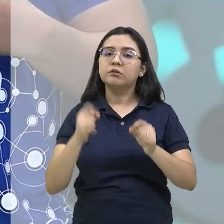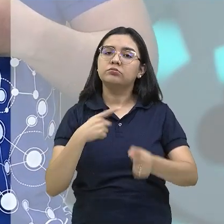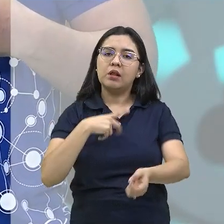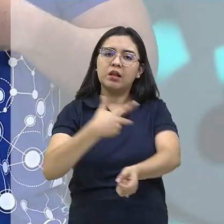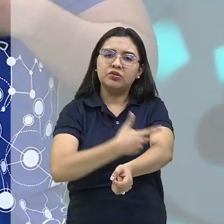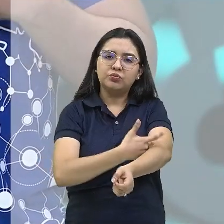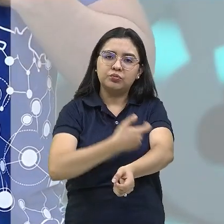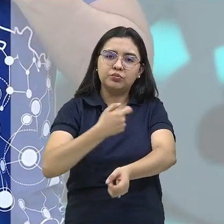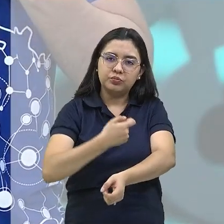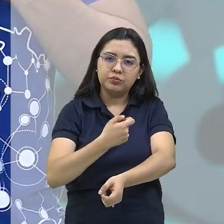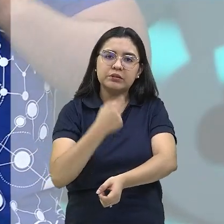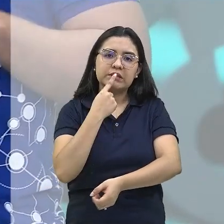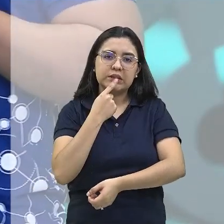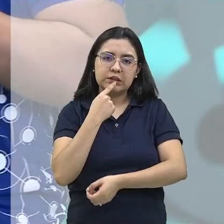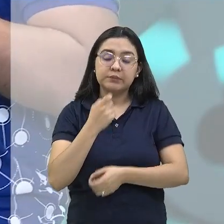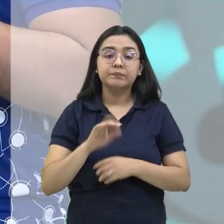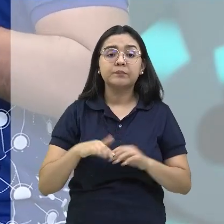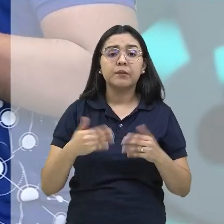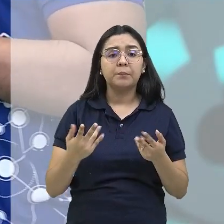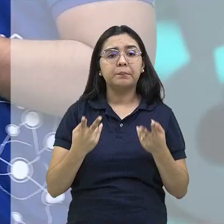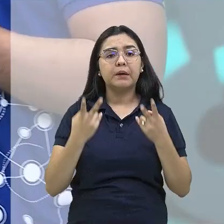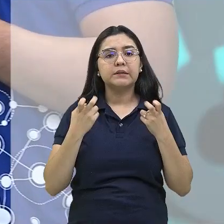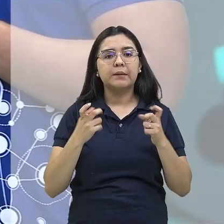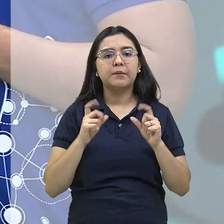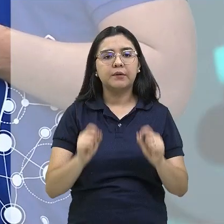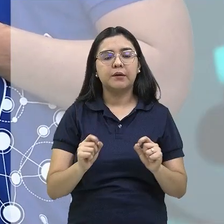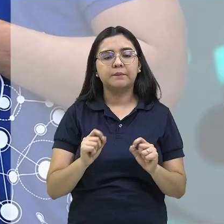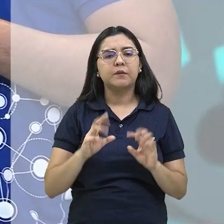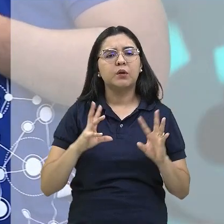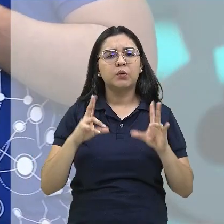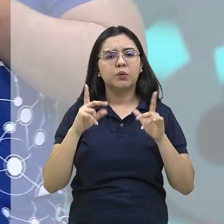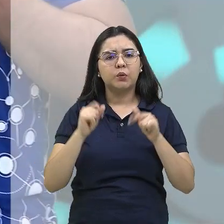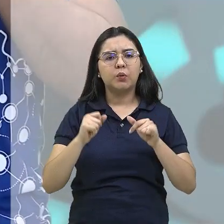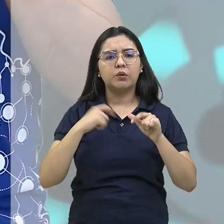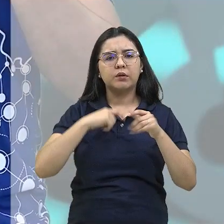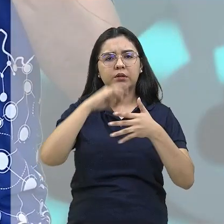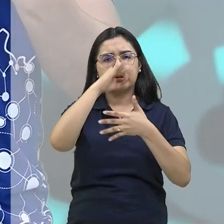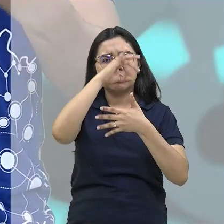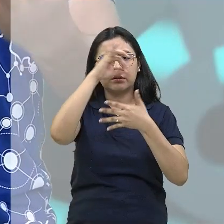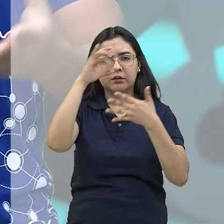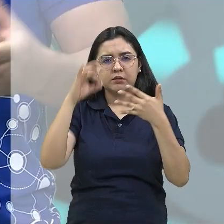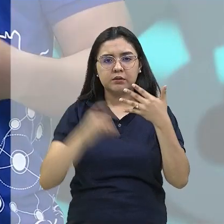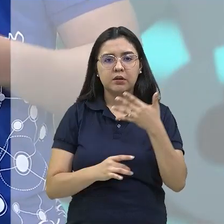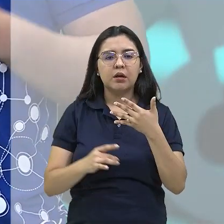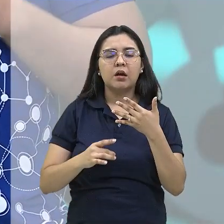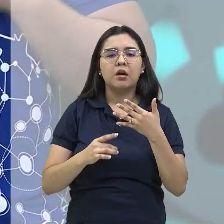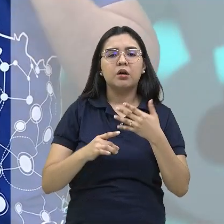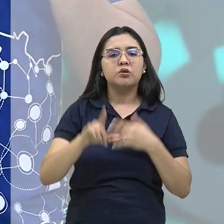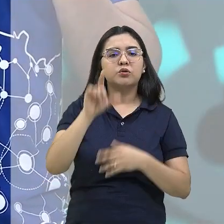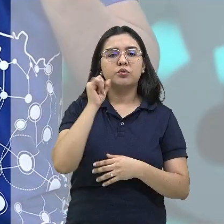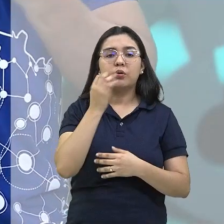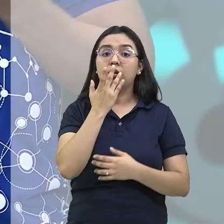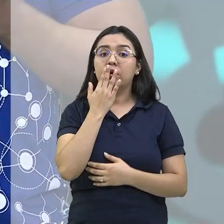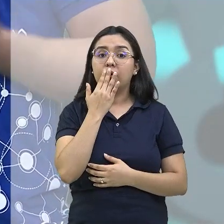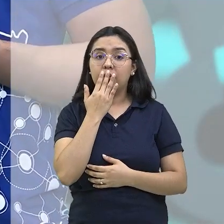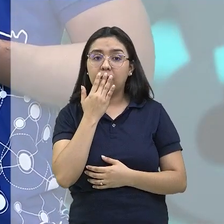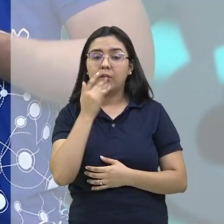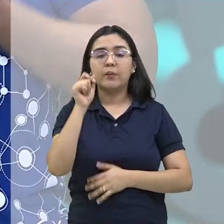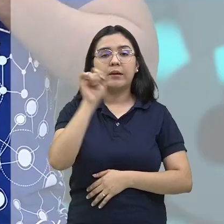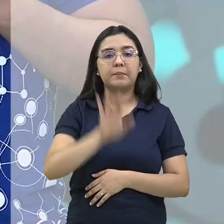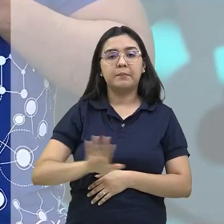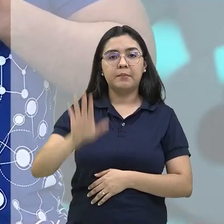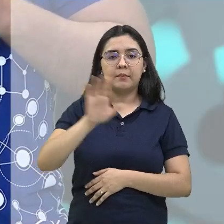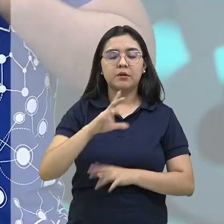doem sangue. Então, percebo que tudo nesse cartaz, da escolha das cores, das imagens, tudo será